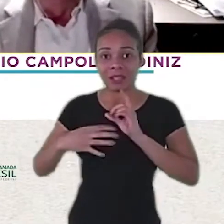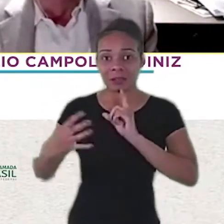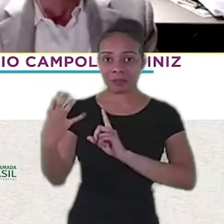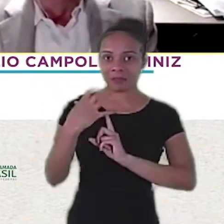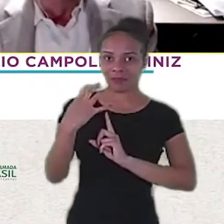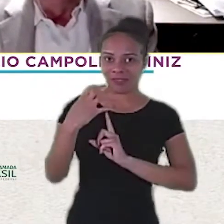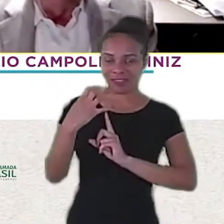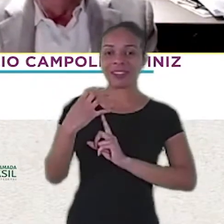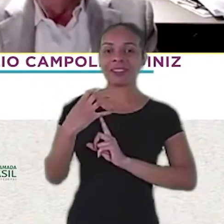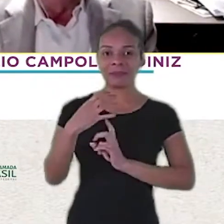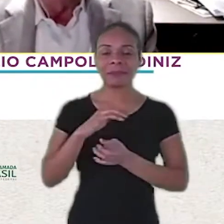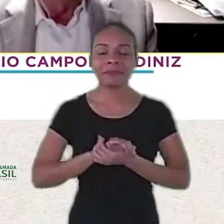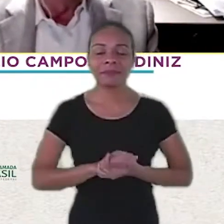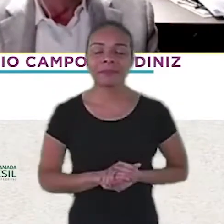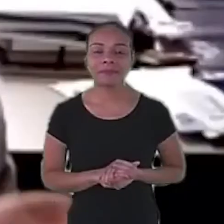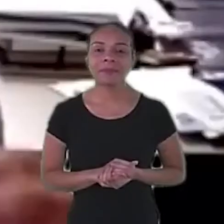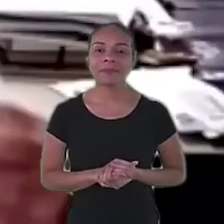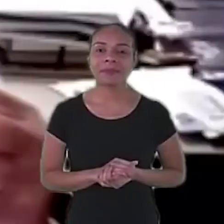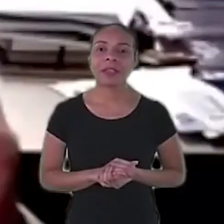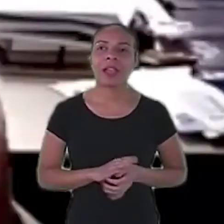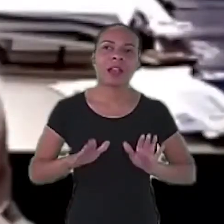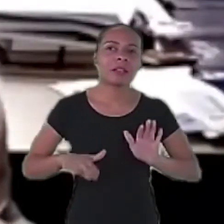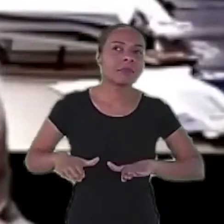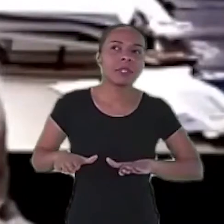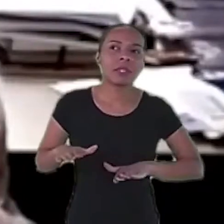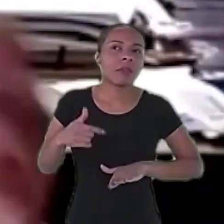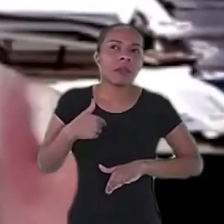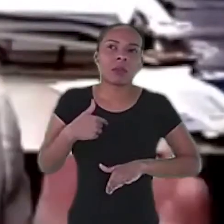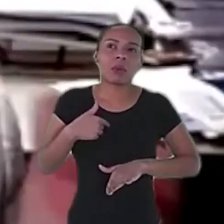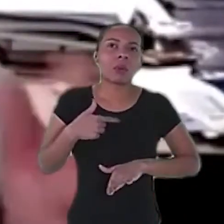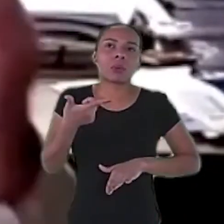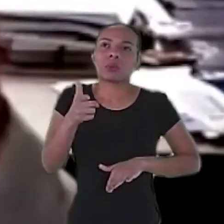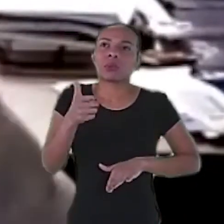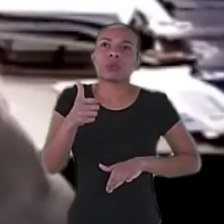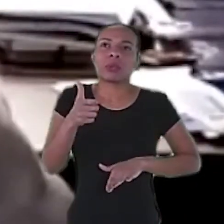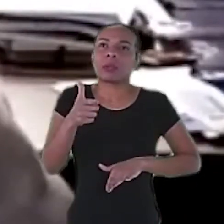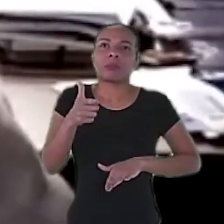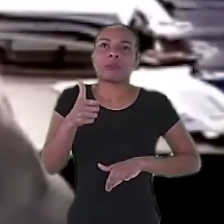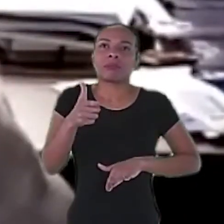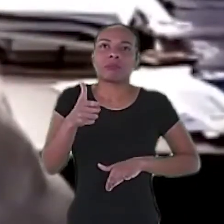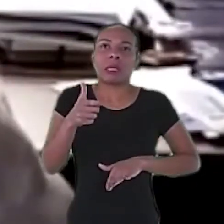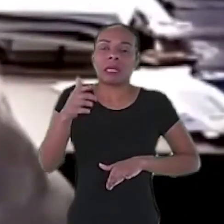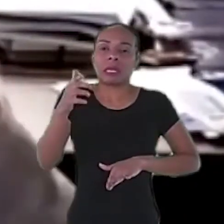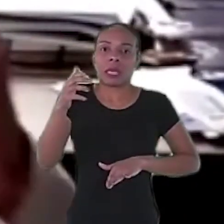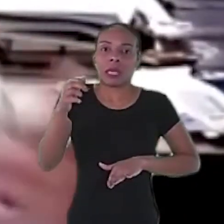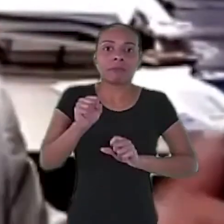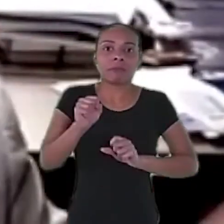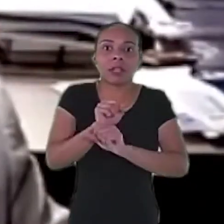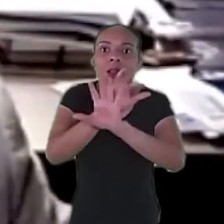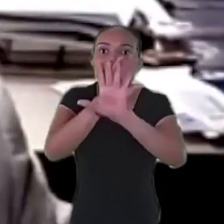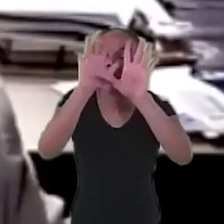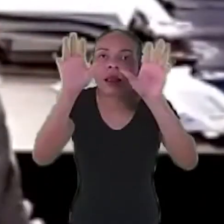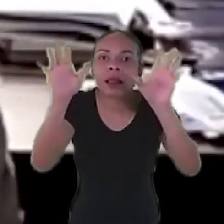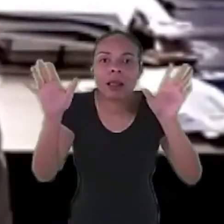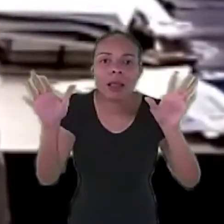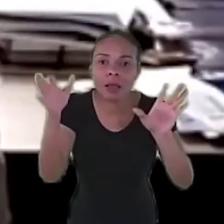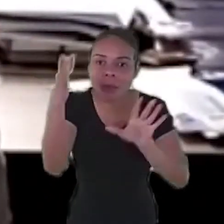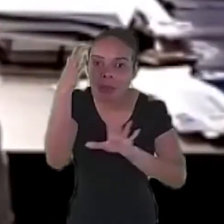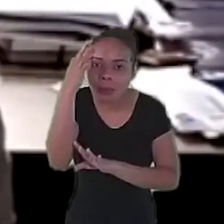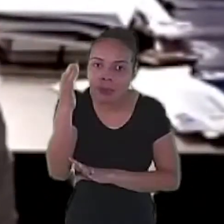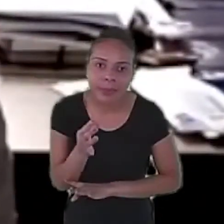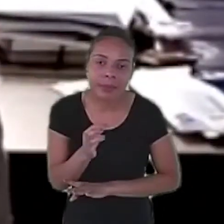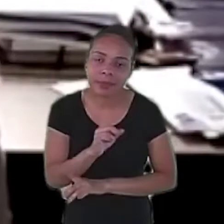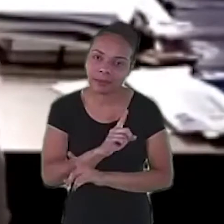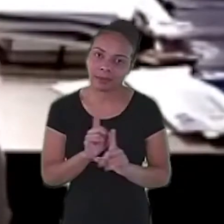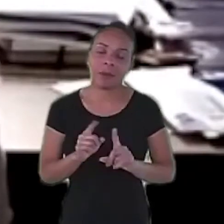afloradas. Eu não tenho visão explícita delas, mas elas estão nos movendo